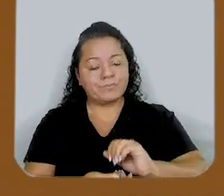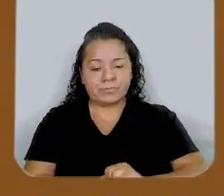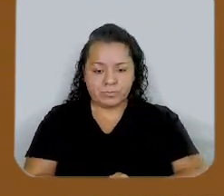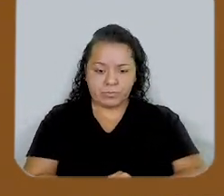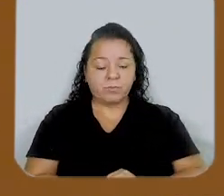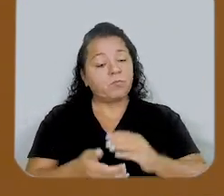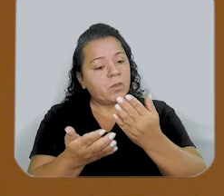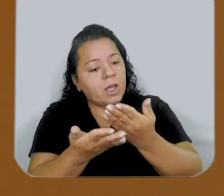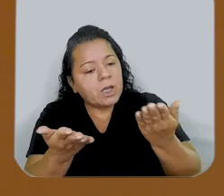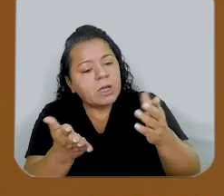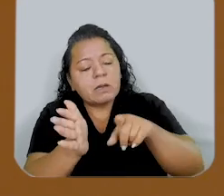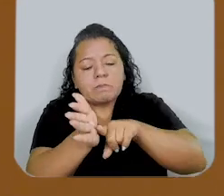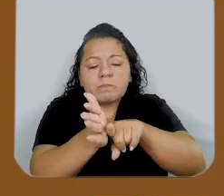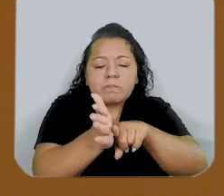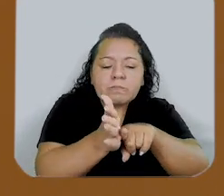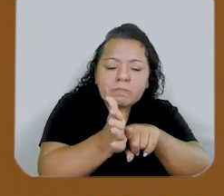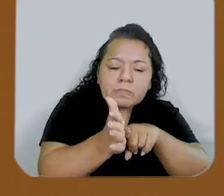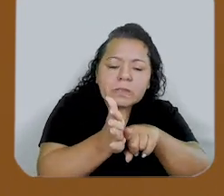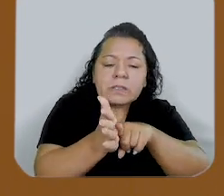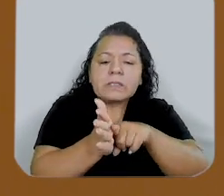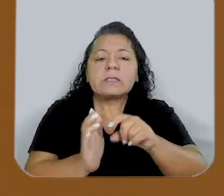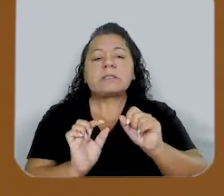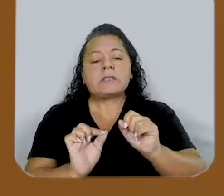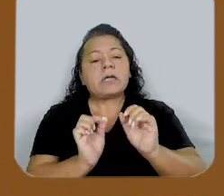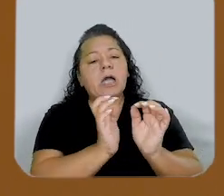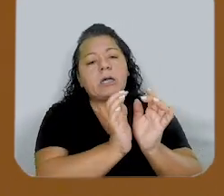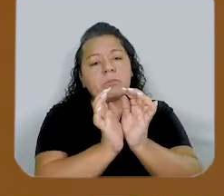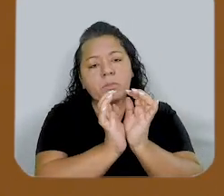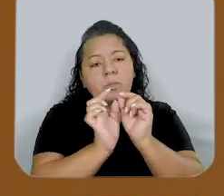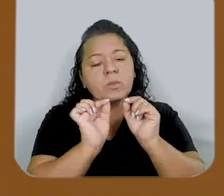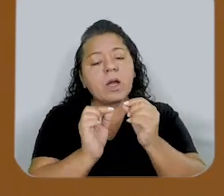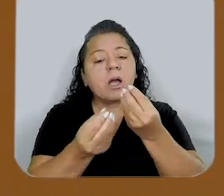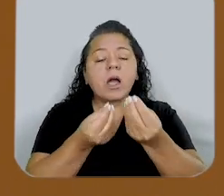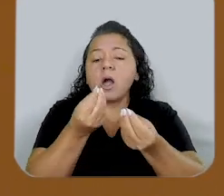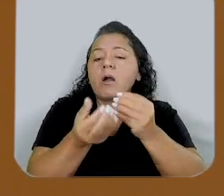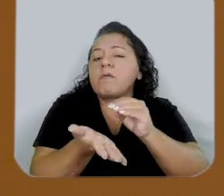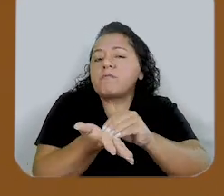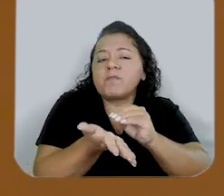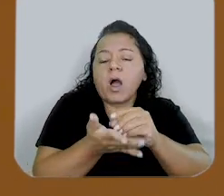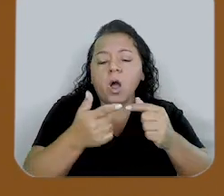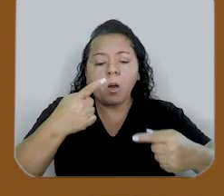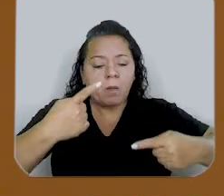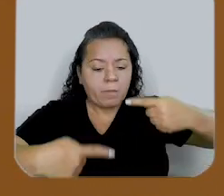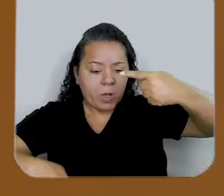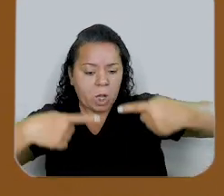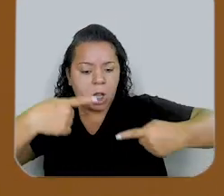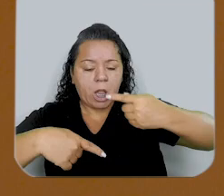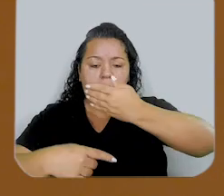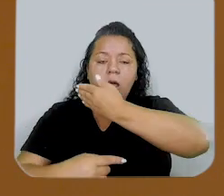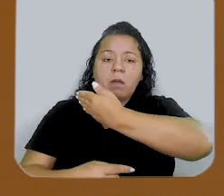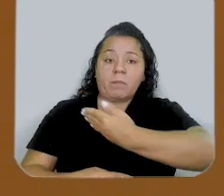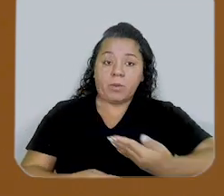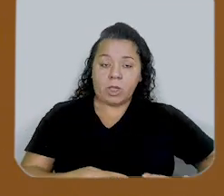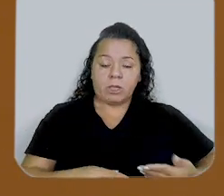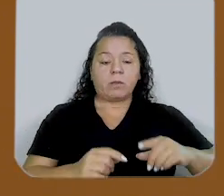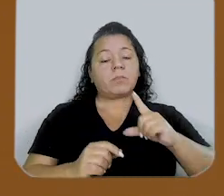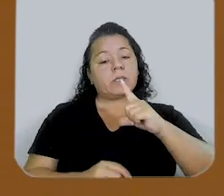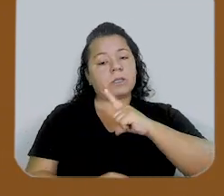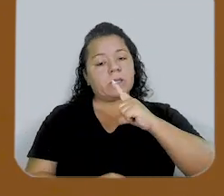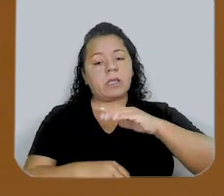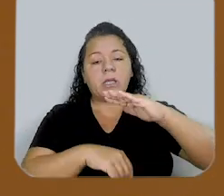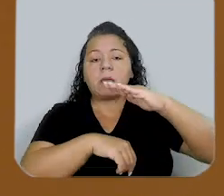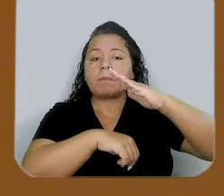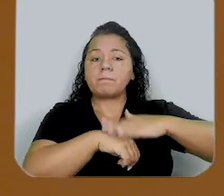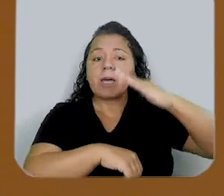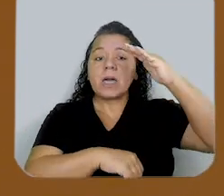um intelectual da área, um pesquisador, na tua opinião, assim, o que falta de política pública para que a gente tenha